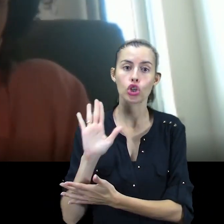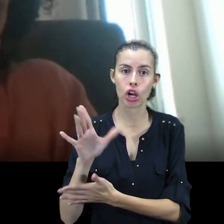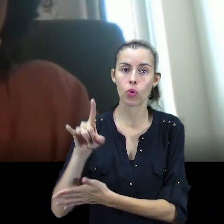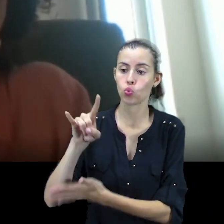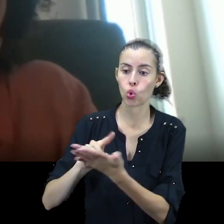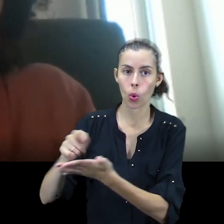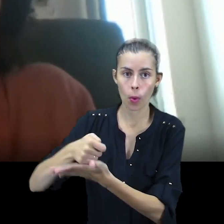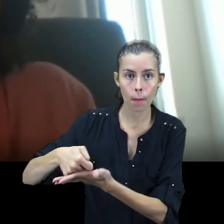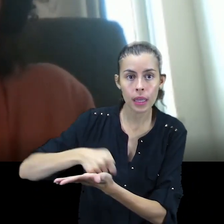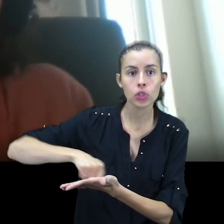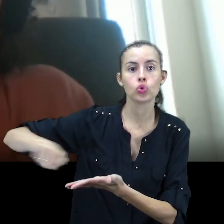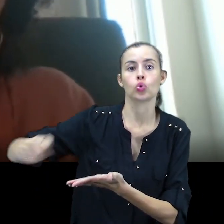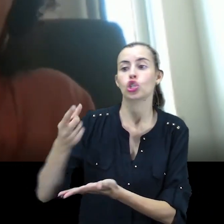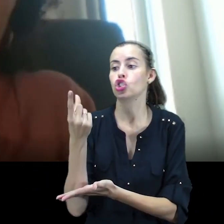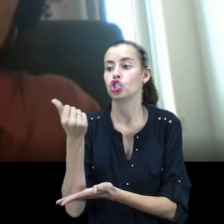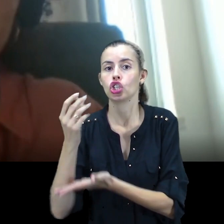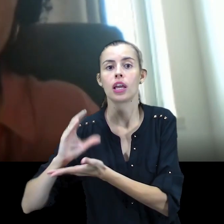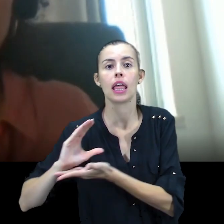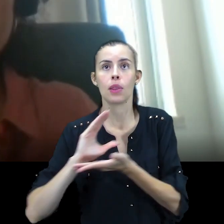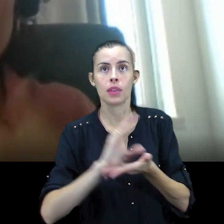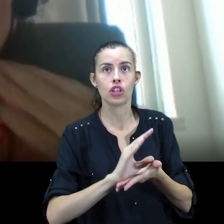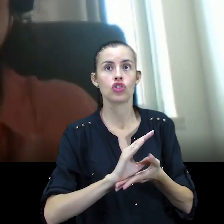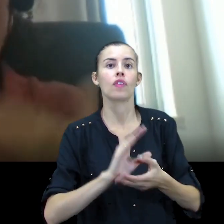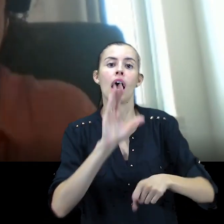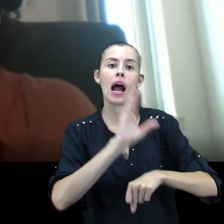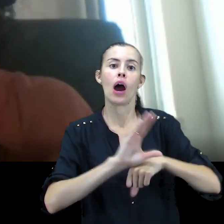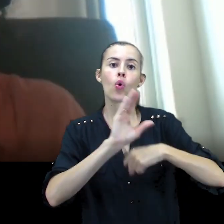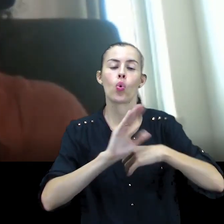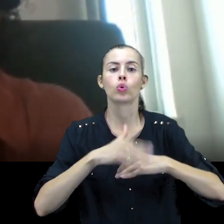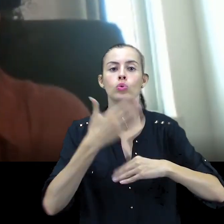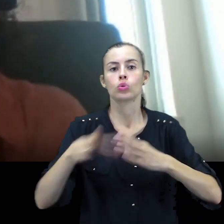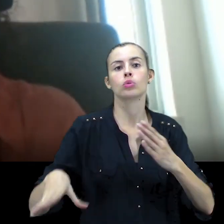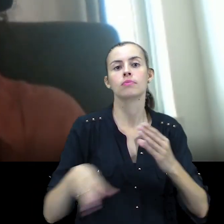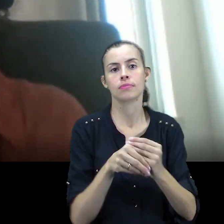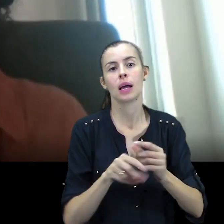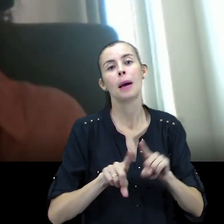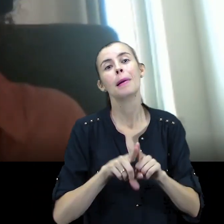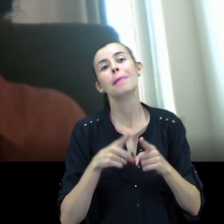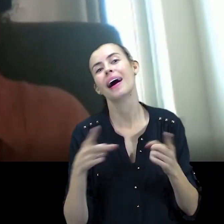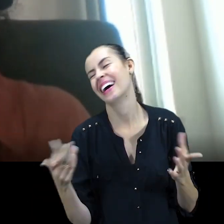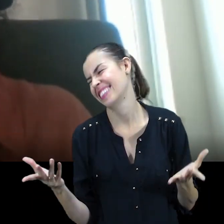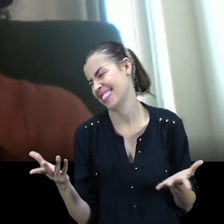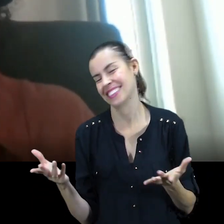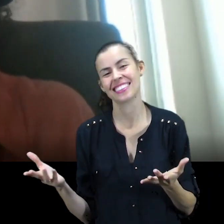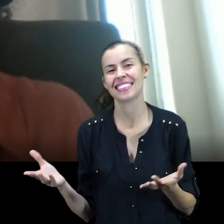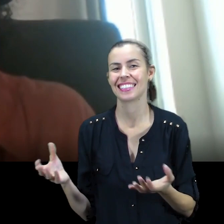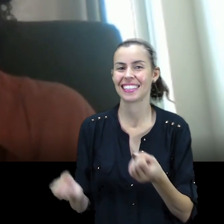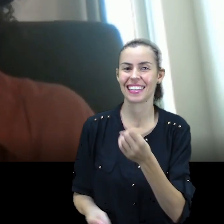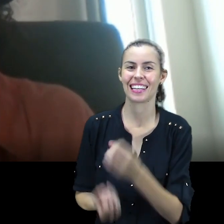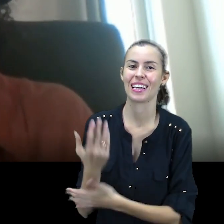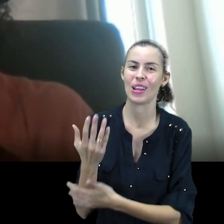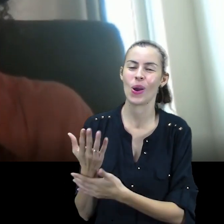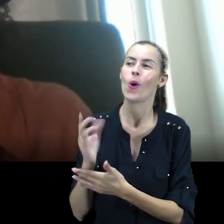em zero. Então, agora são novos passos de uma luta, né, constante, para que essa rúbrica saia